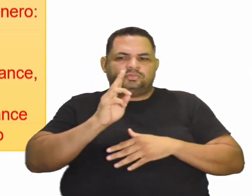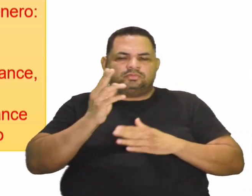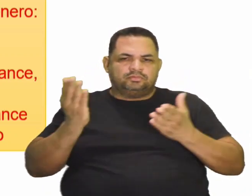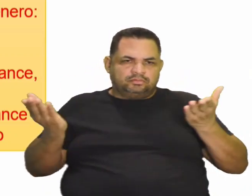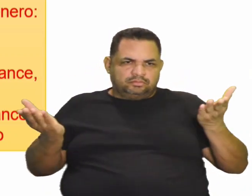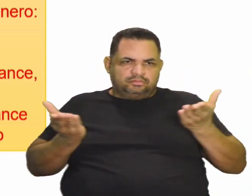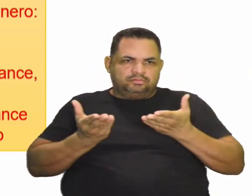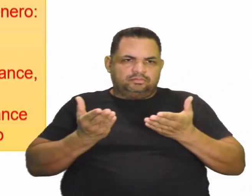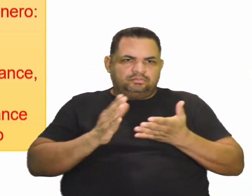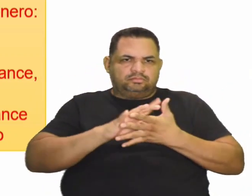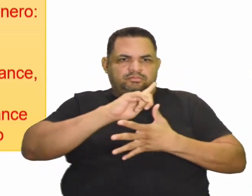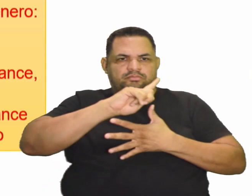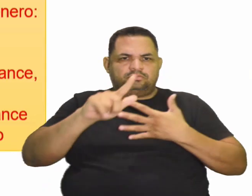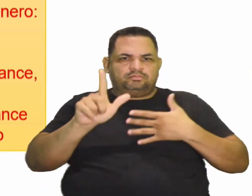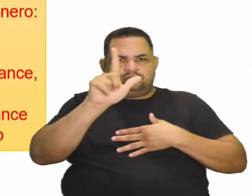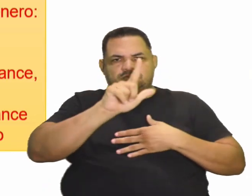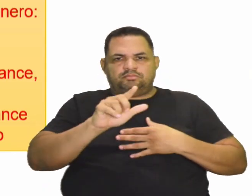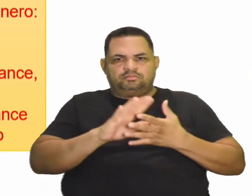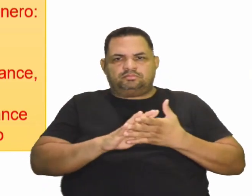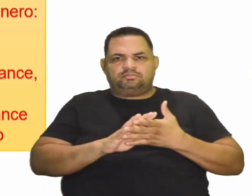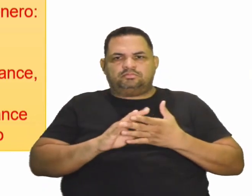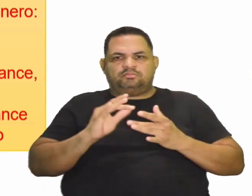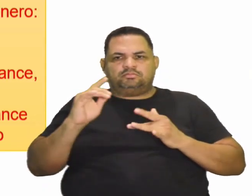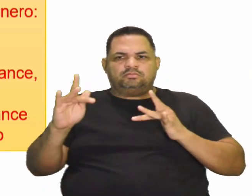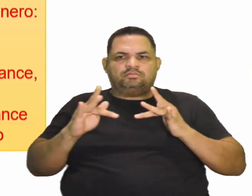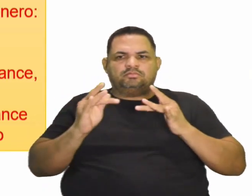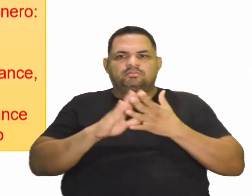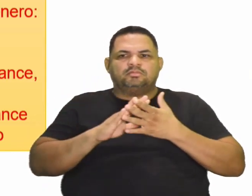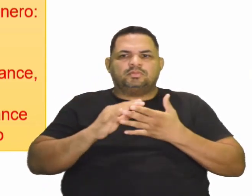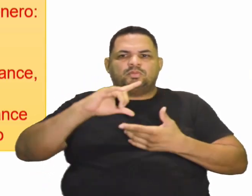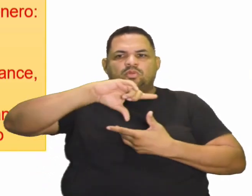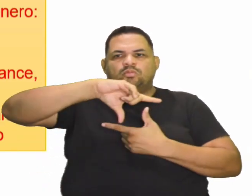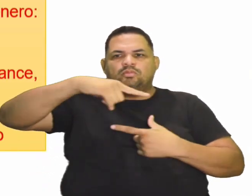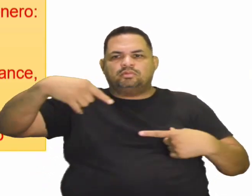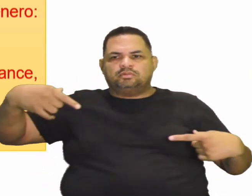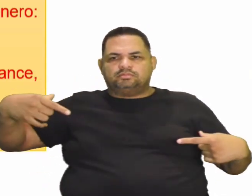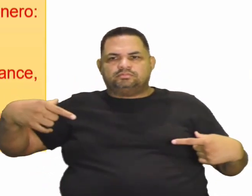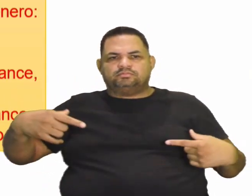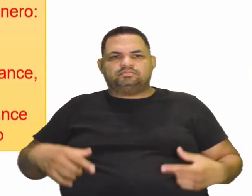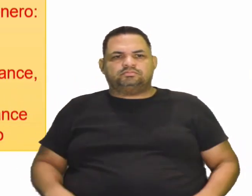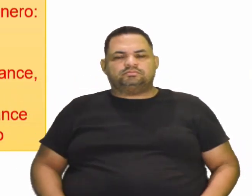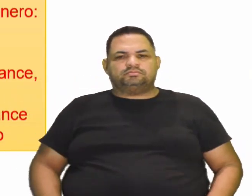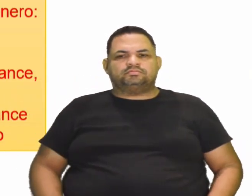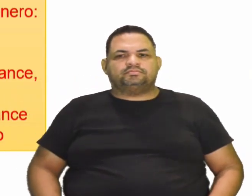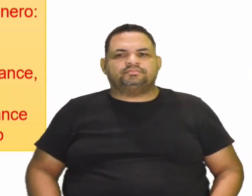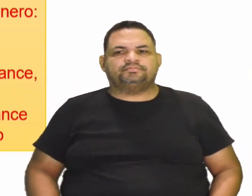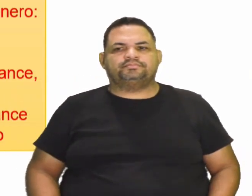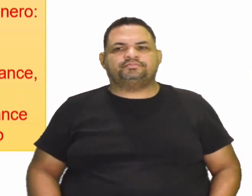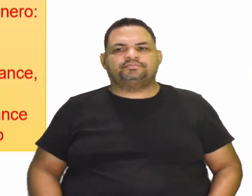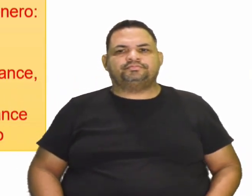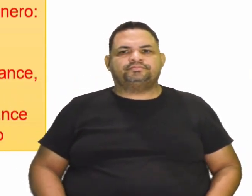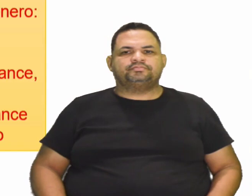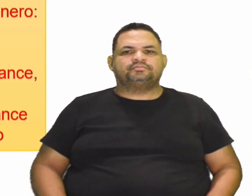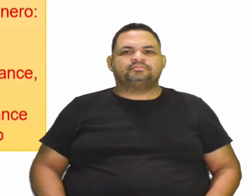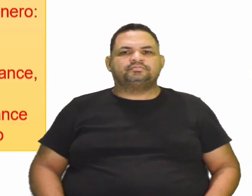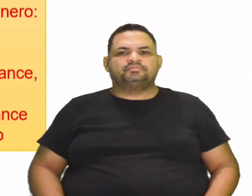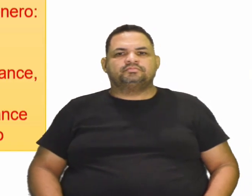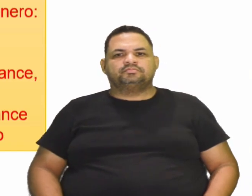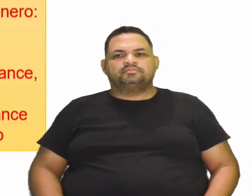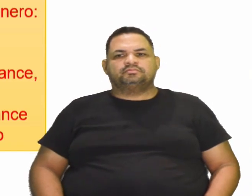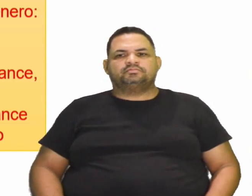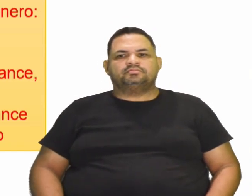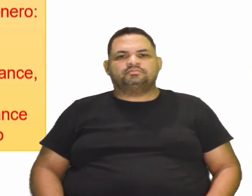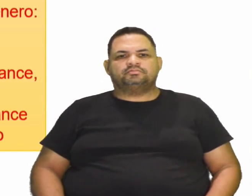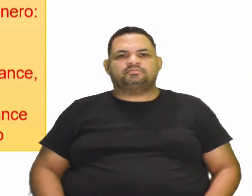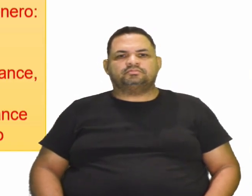gêneros literários são divididos em clássico ou modernos. Os gêneros clássicos, né? O lírico, o épico e o